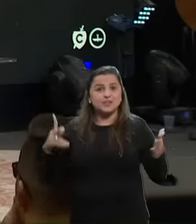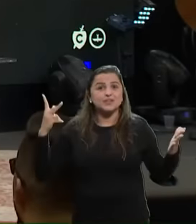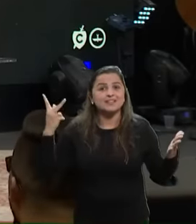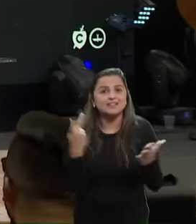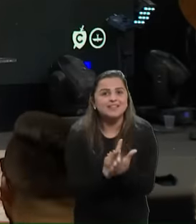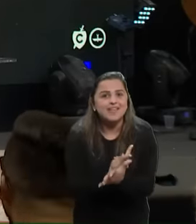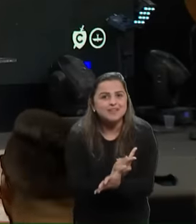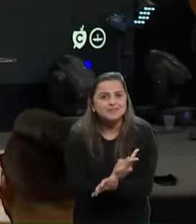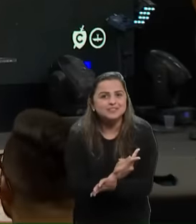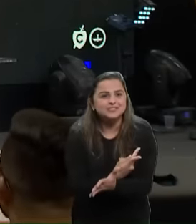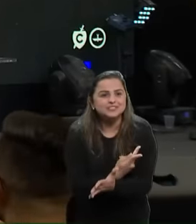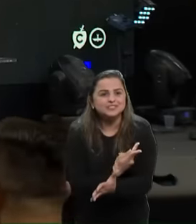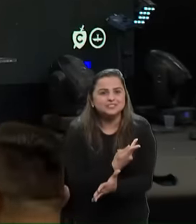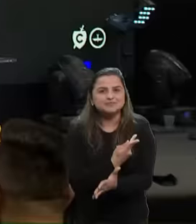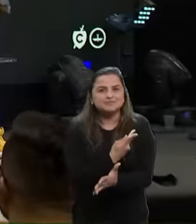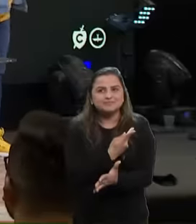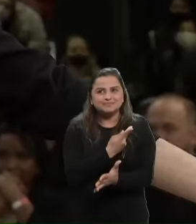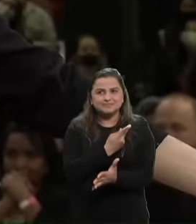repente